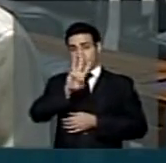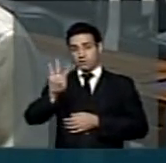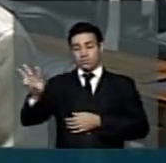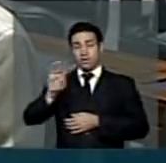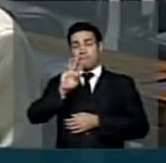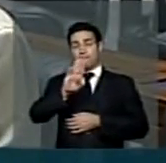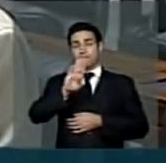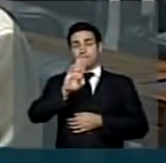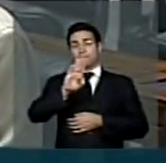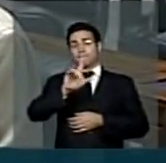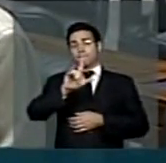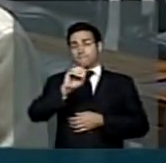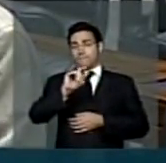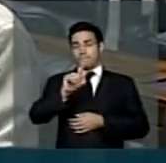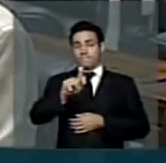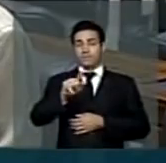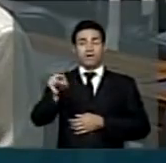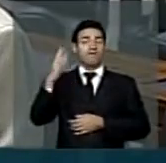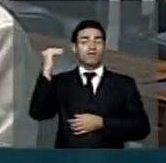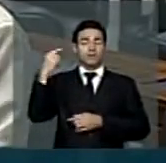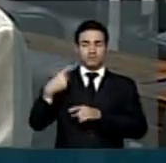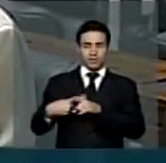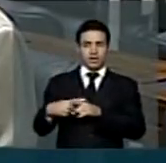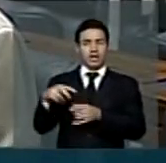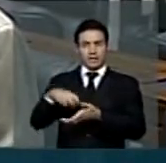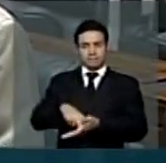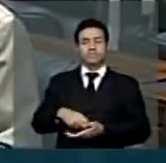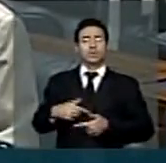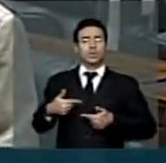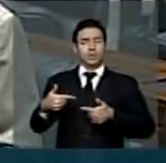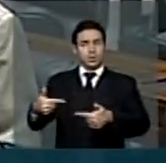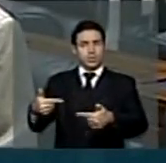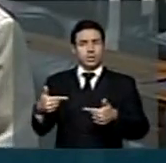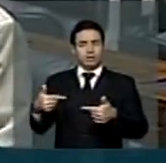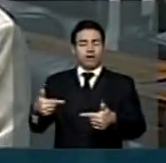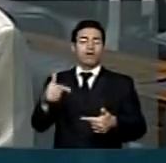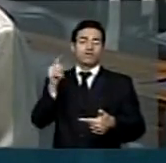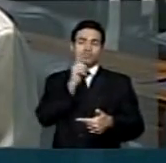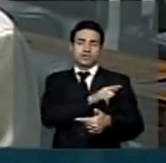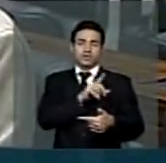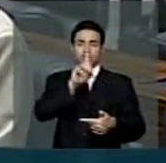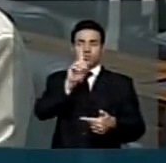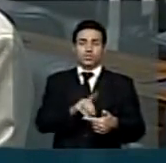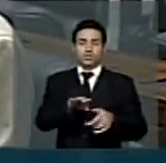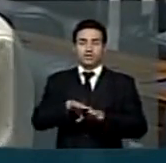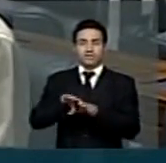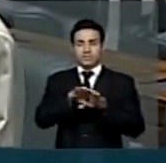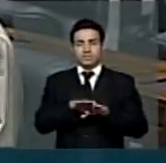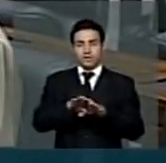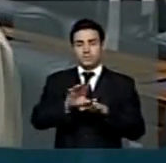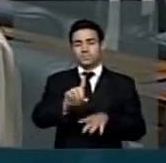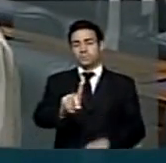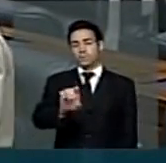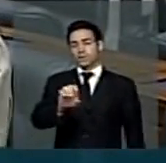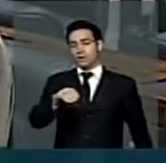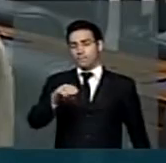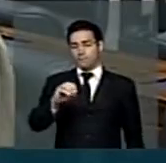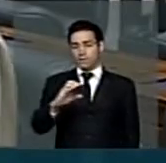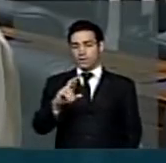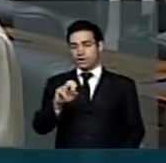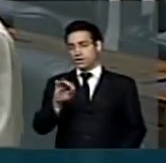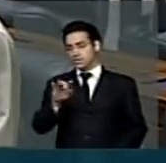conhecida pelo fato de ser uma guerreira, uma lutadora por esses direitos universais. A democracia é um